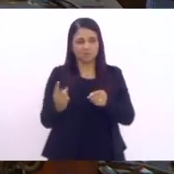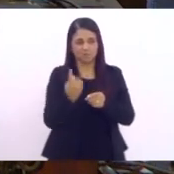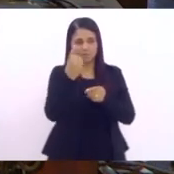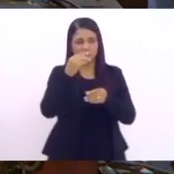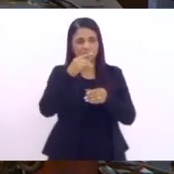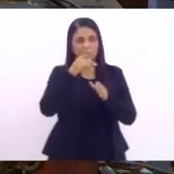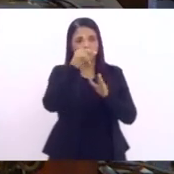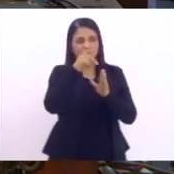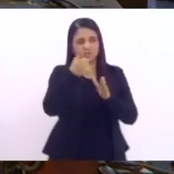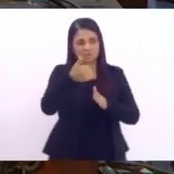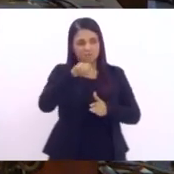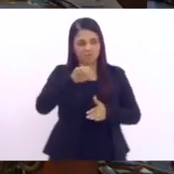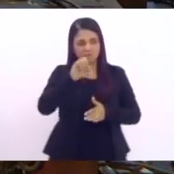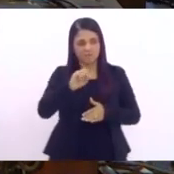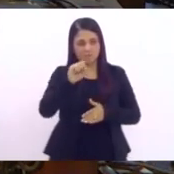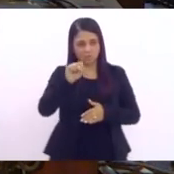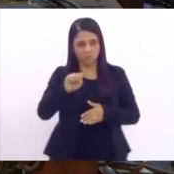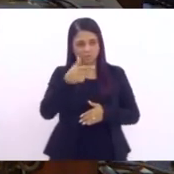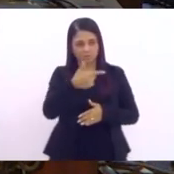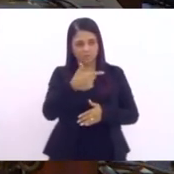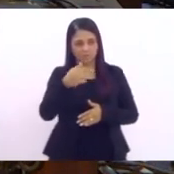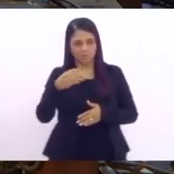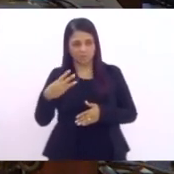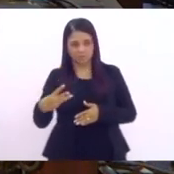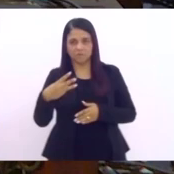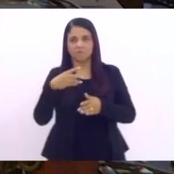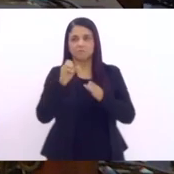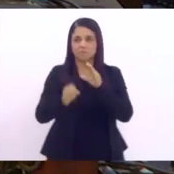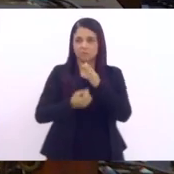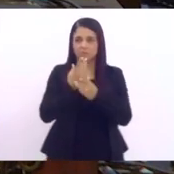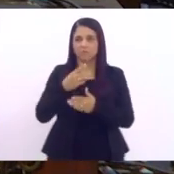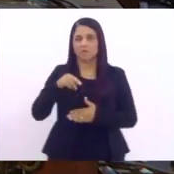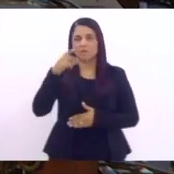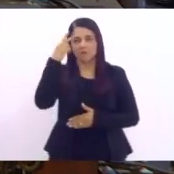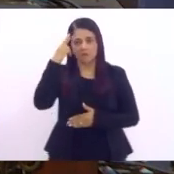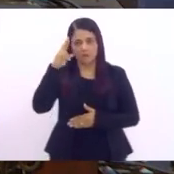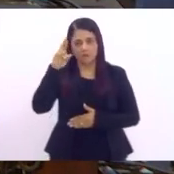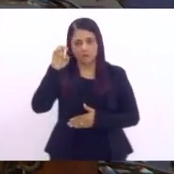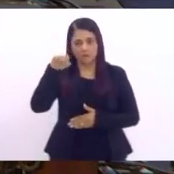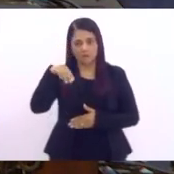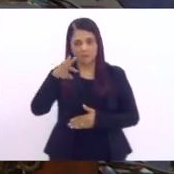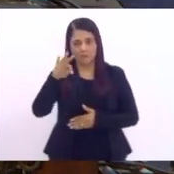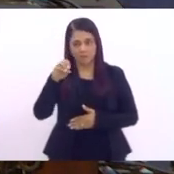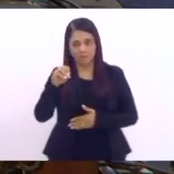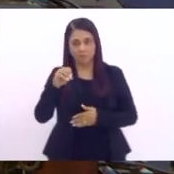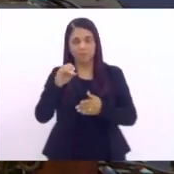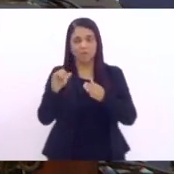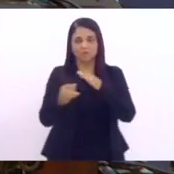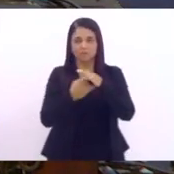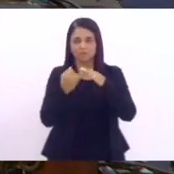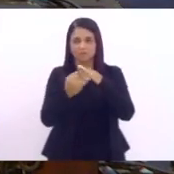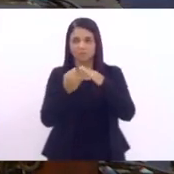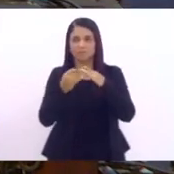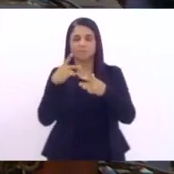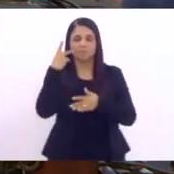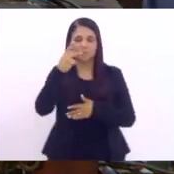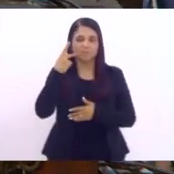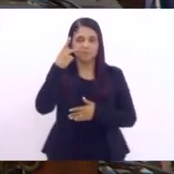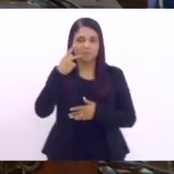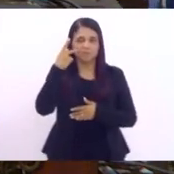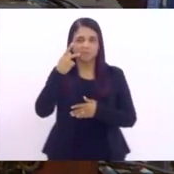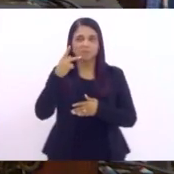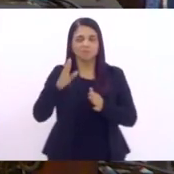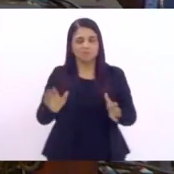de 23, de autoria do deputado Renato Miranda, que dispõe sobre a instituição da política estadual de incentivo financeiro à